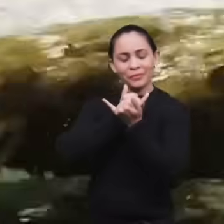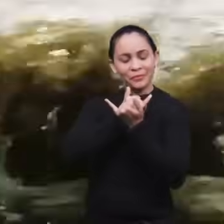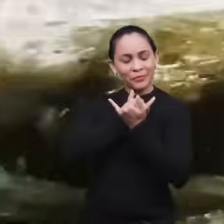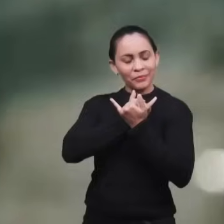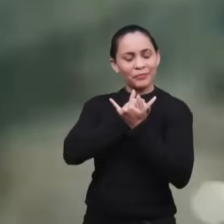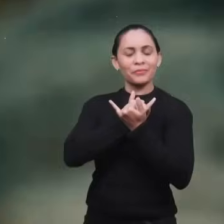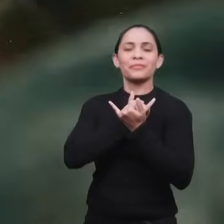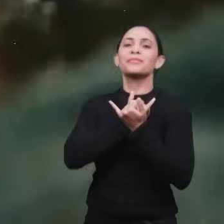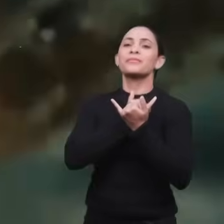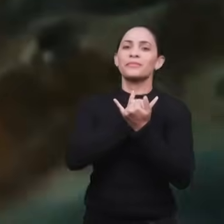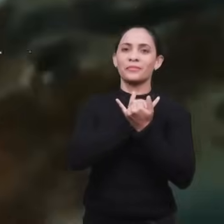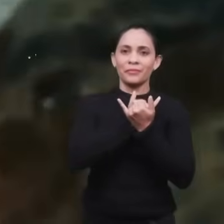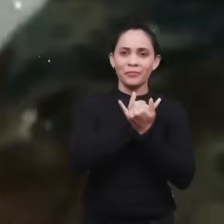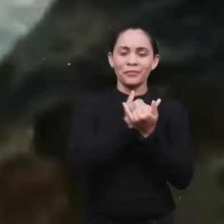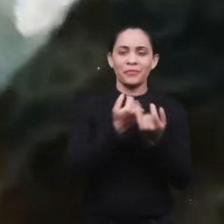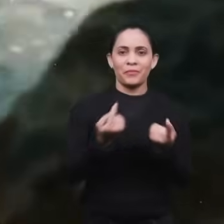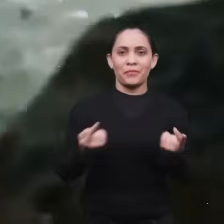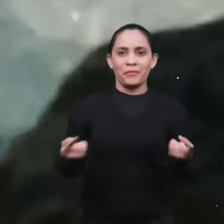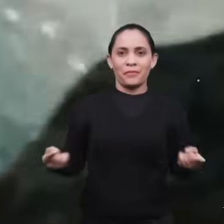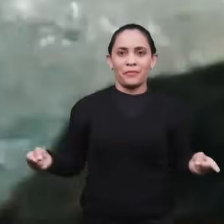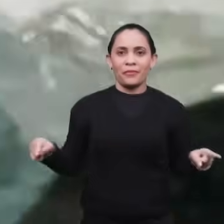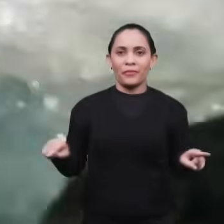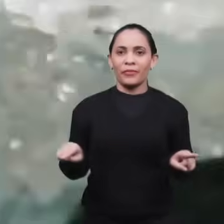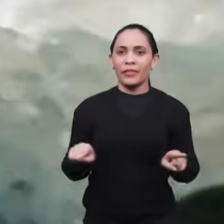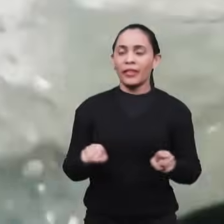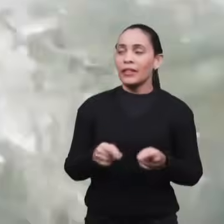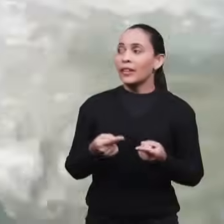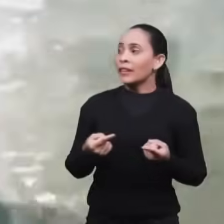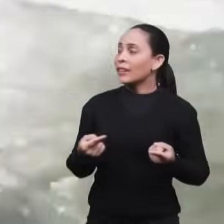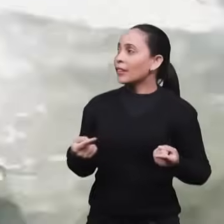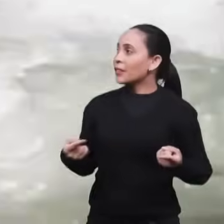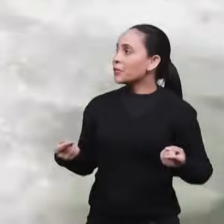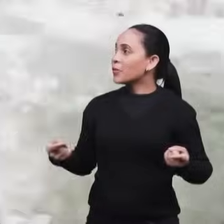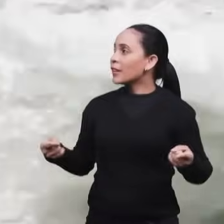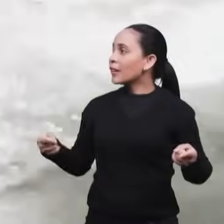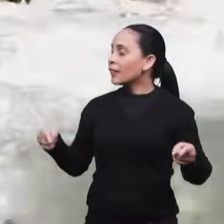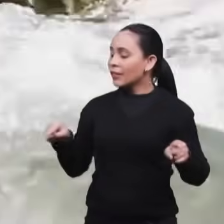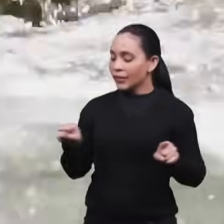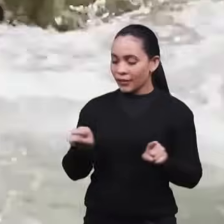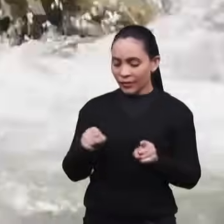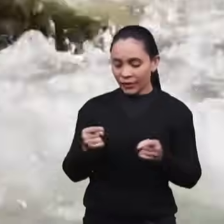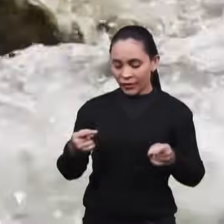dá-me o teu santo perdão e